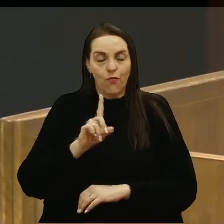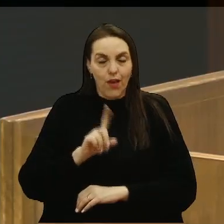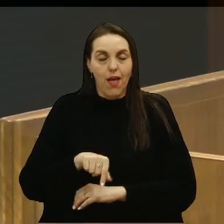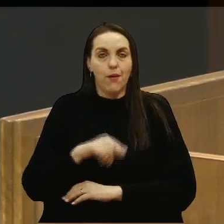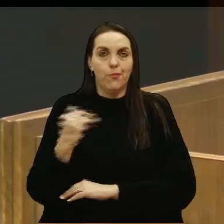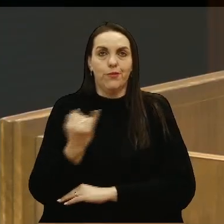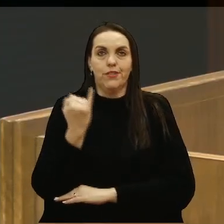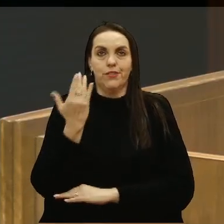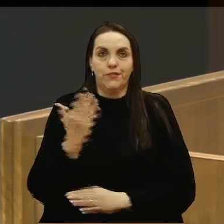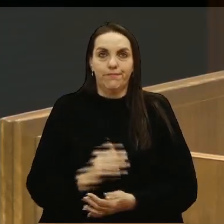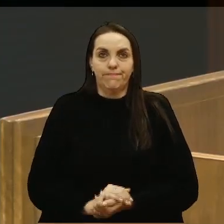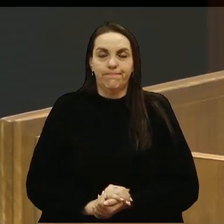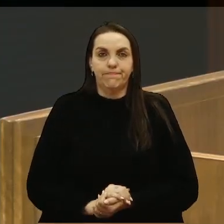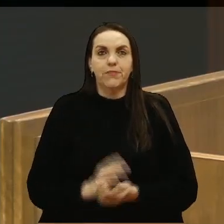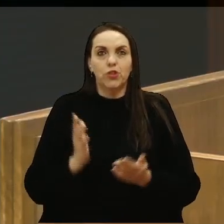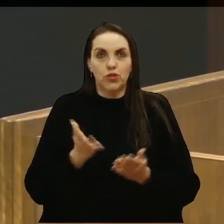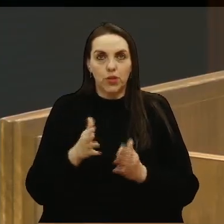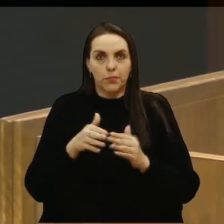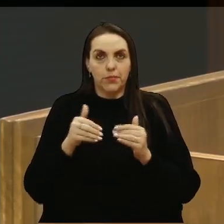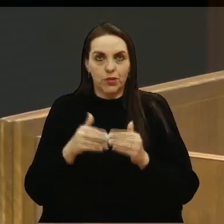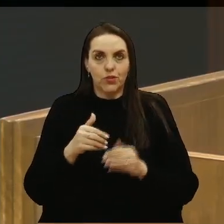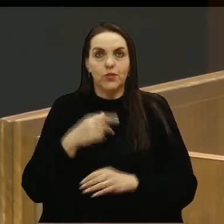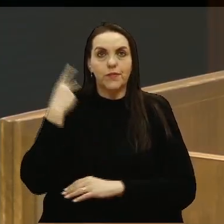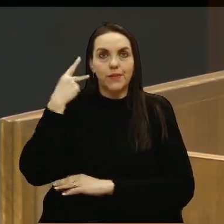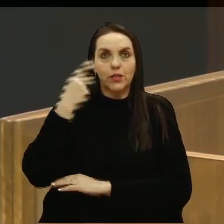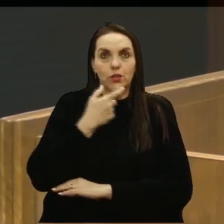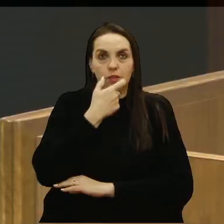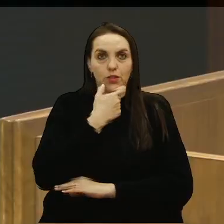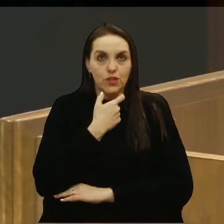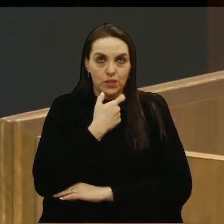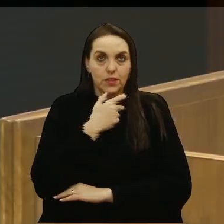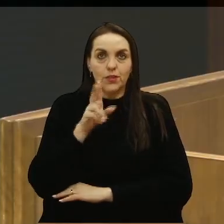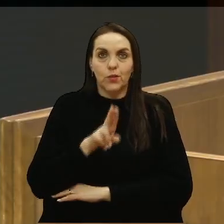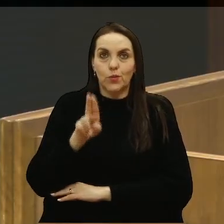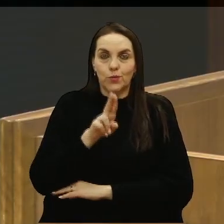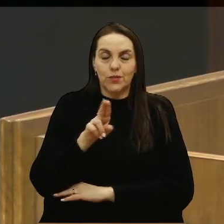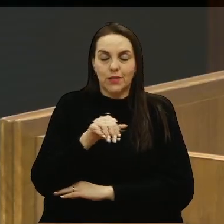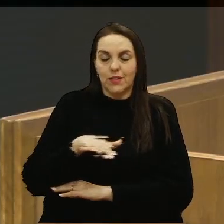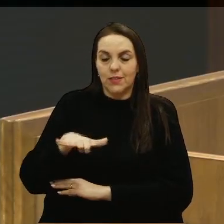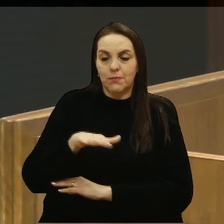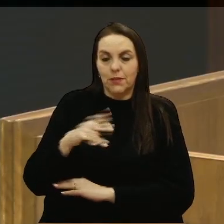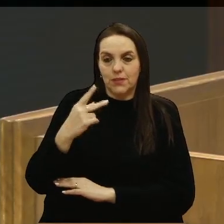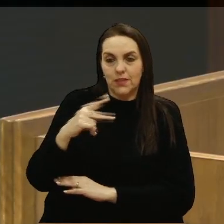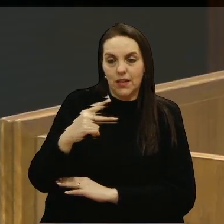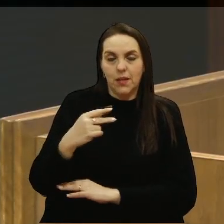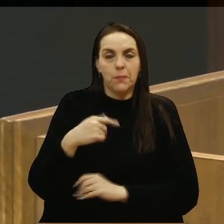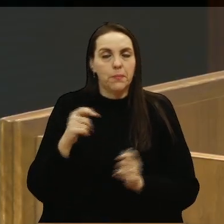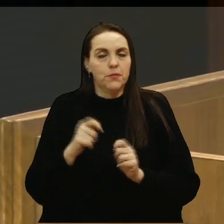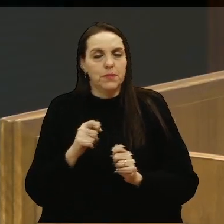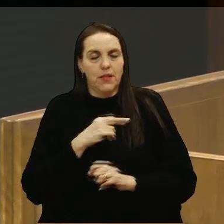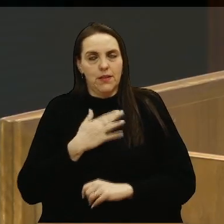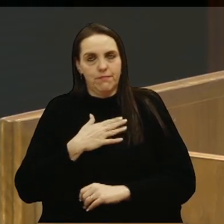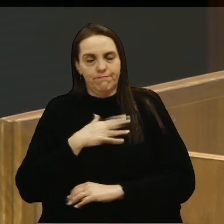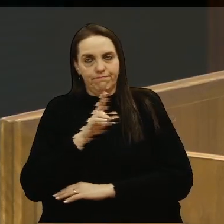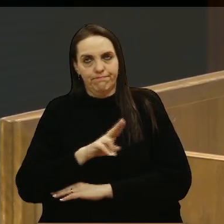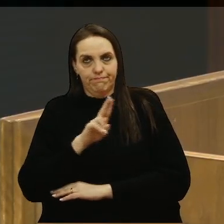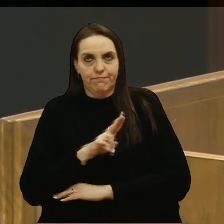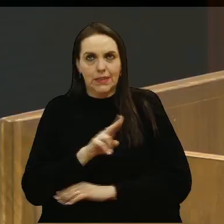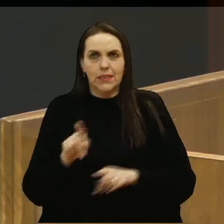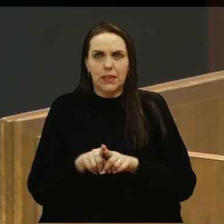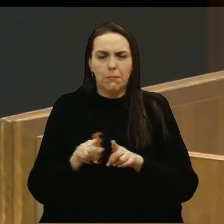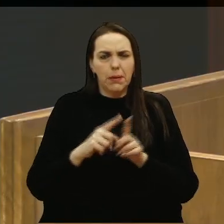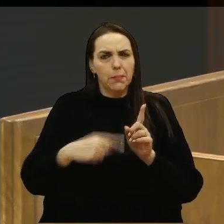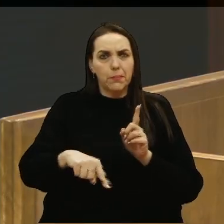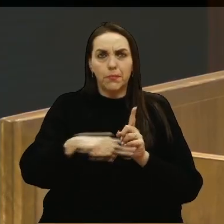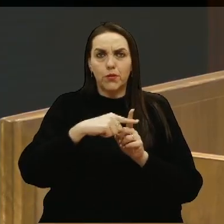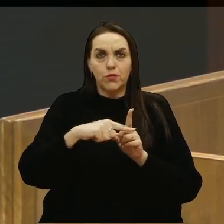hoje eu pedi hoje para o vereador Cristiano Becker, que ele não ia usar o espaço dele para que eu pudesse usar, para poder falar também, sim, das coisas positivas